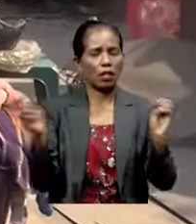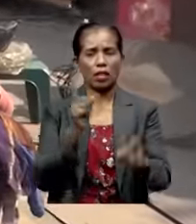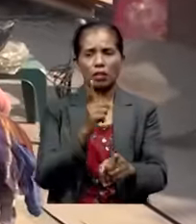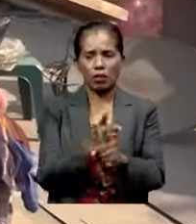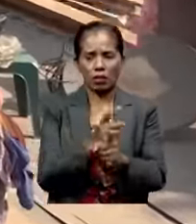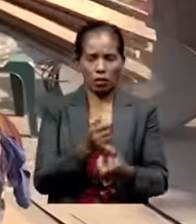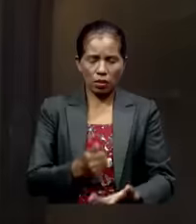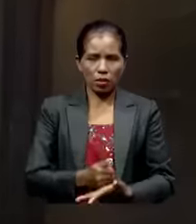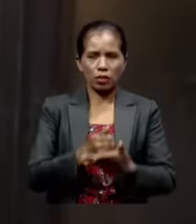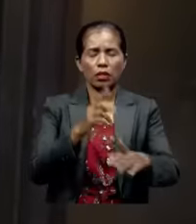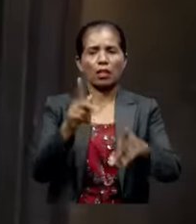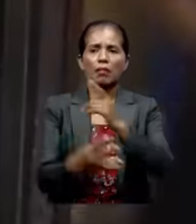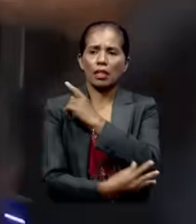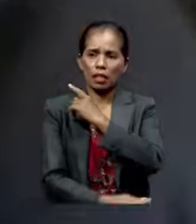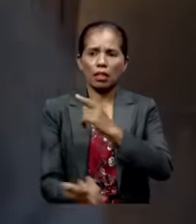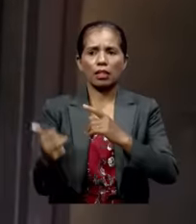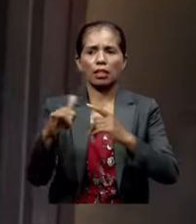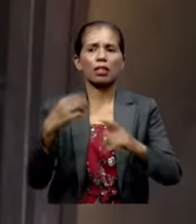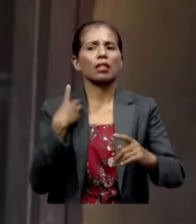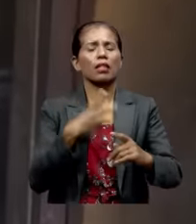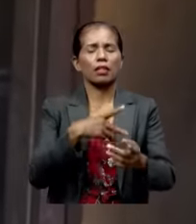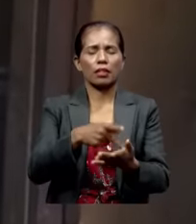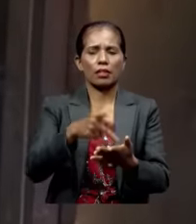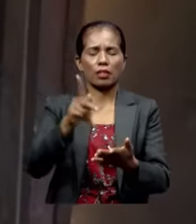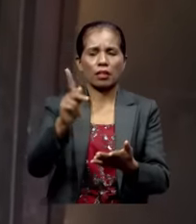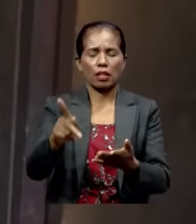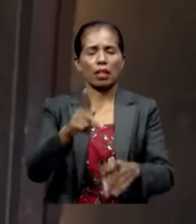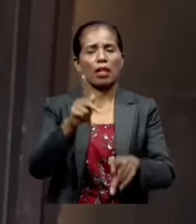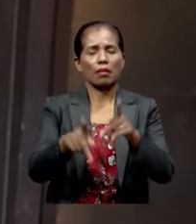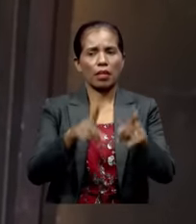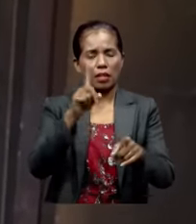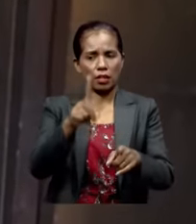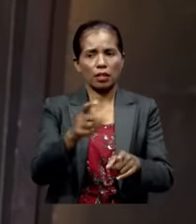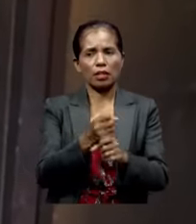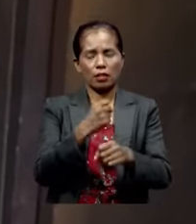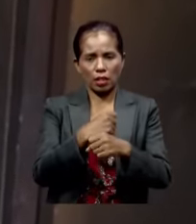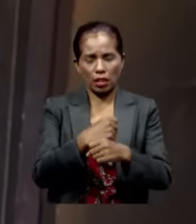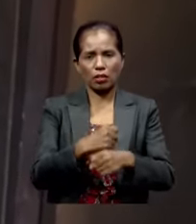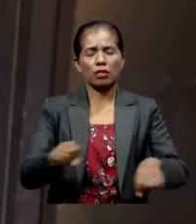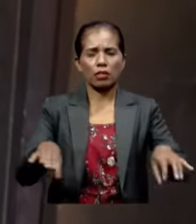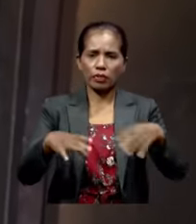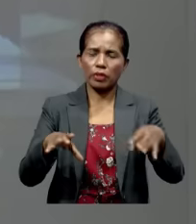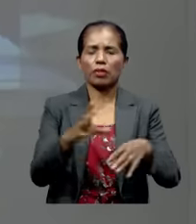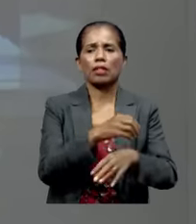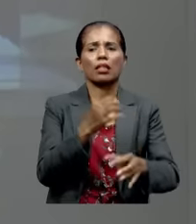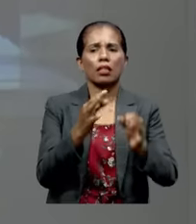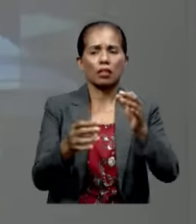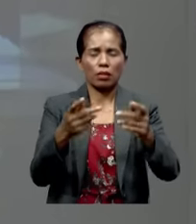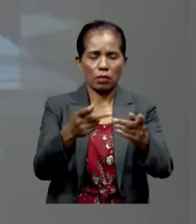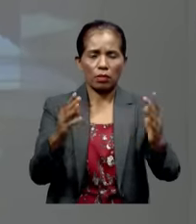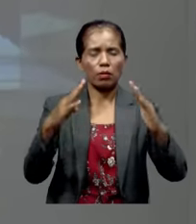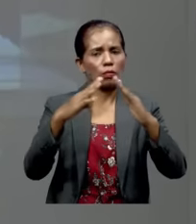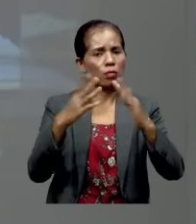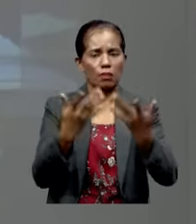tua ajuda que bit lá que sira, e ta seludete advogado de Akira, ou de halo recurso. Cara que relafati macala